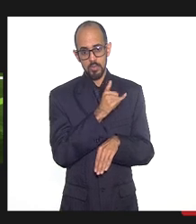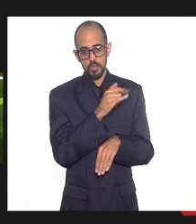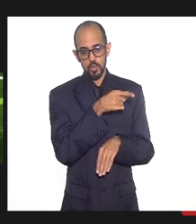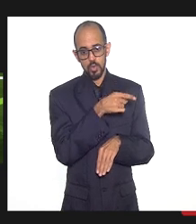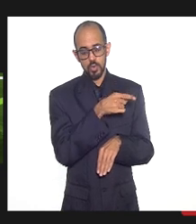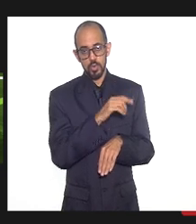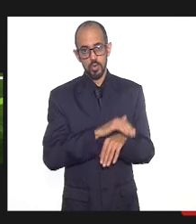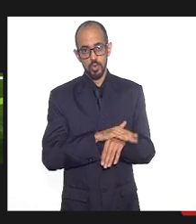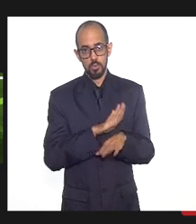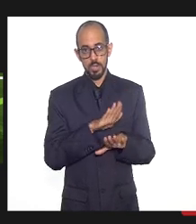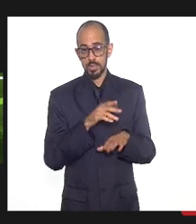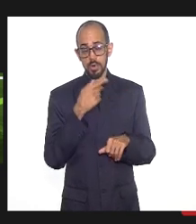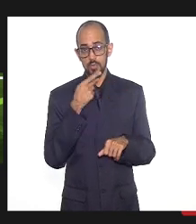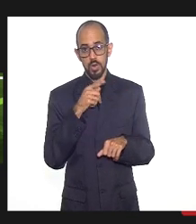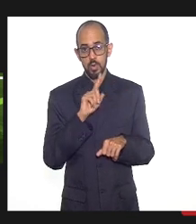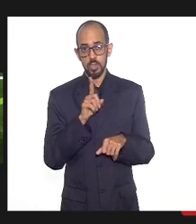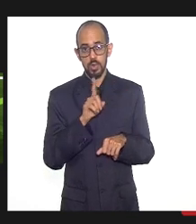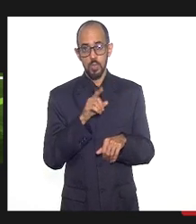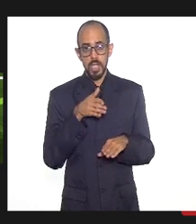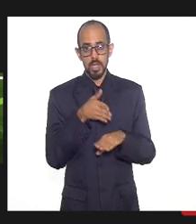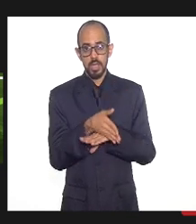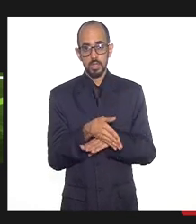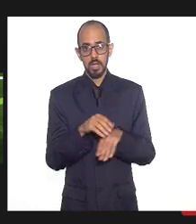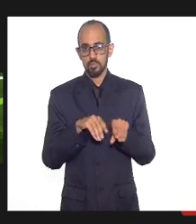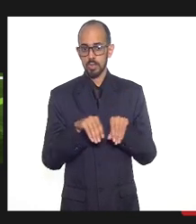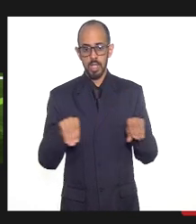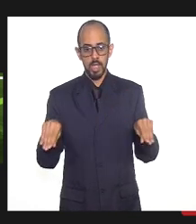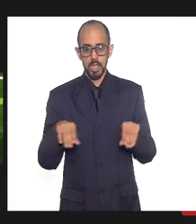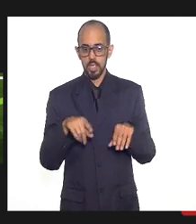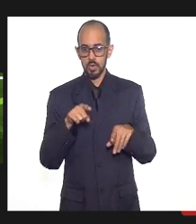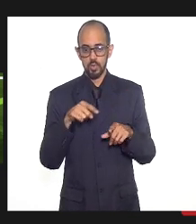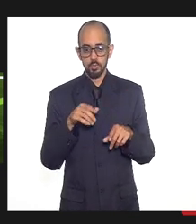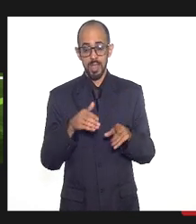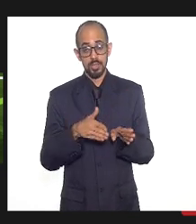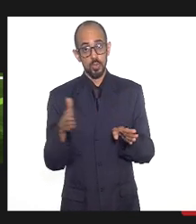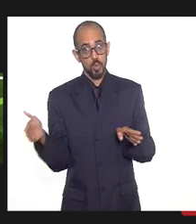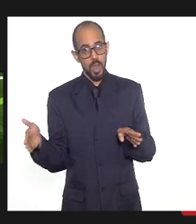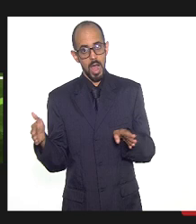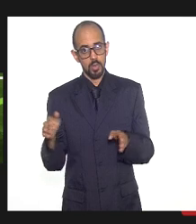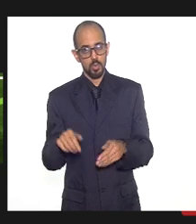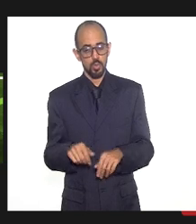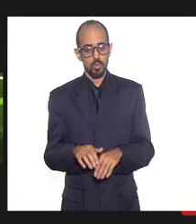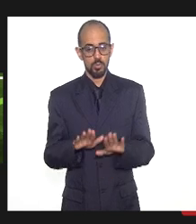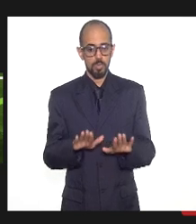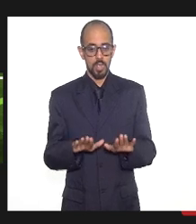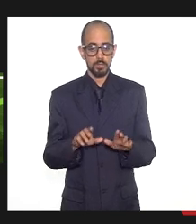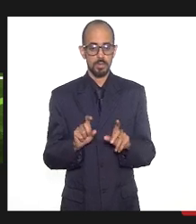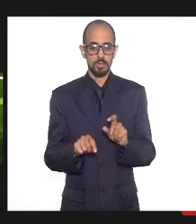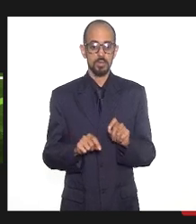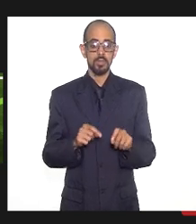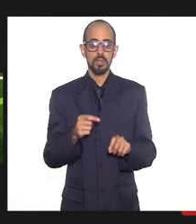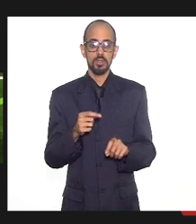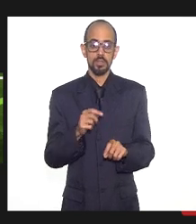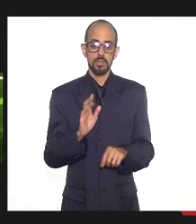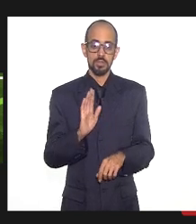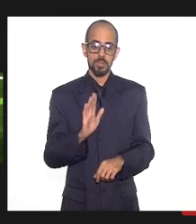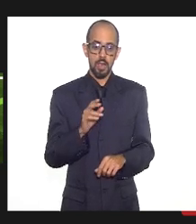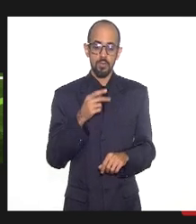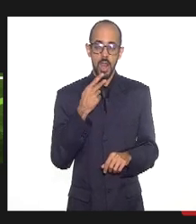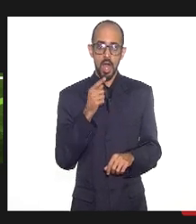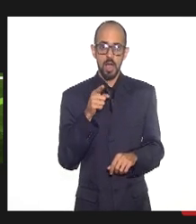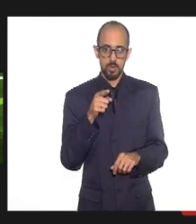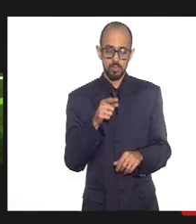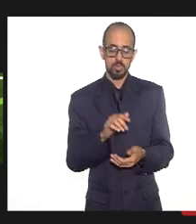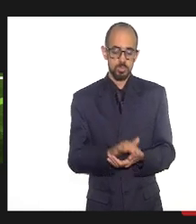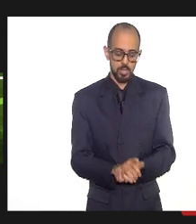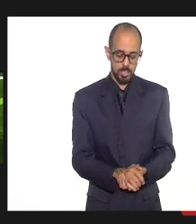assim, ele falou que nem passa dentro do terreno da pessoa que comprou, passa do lado. Mas eles fizeram